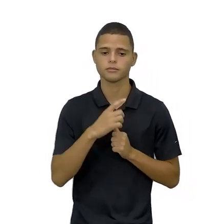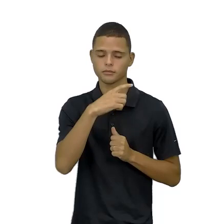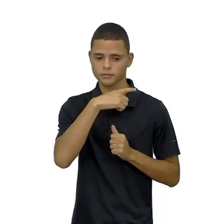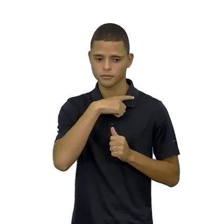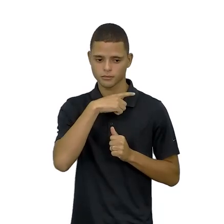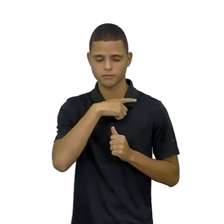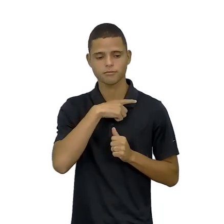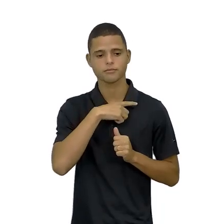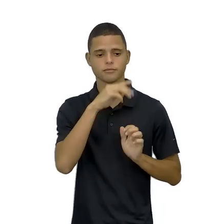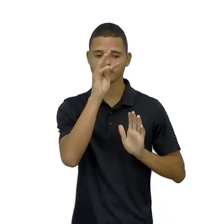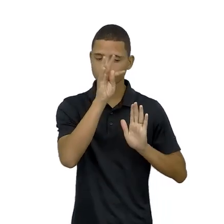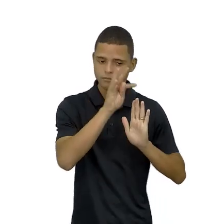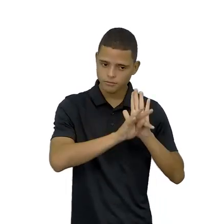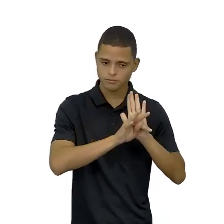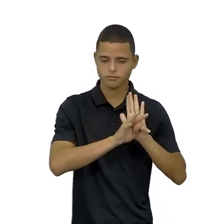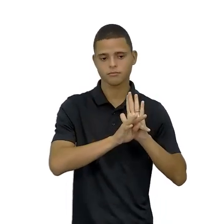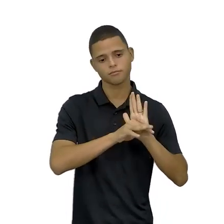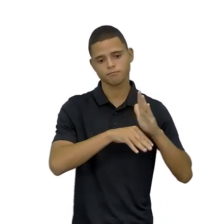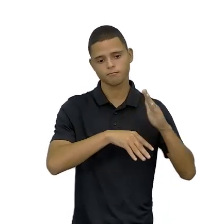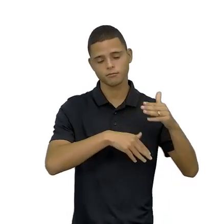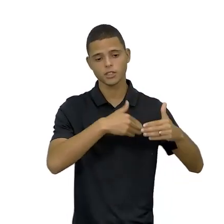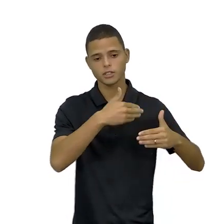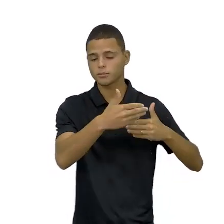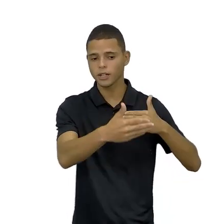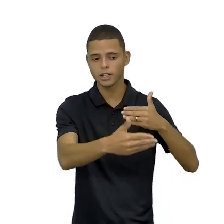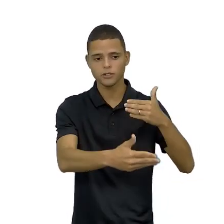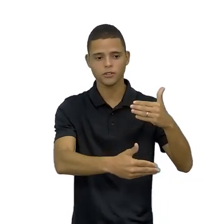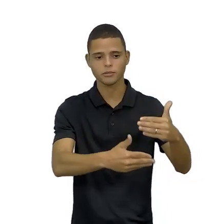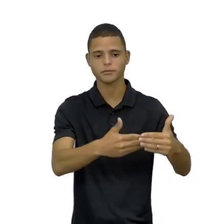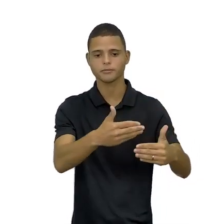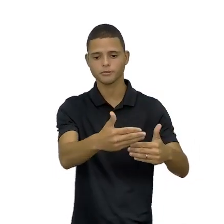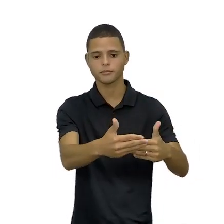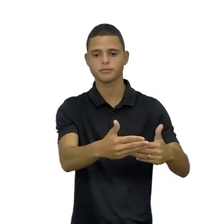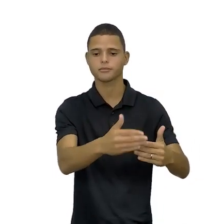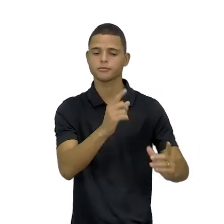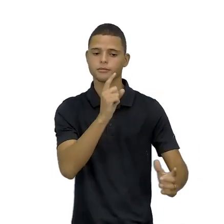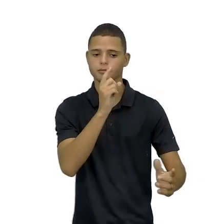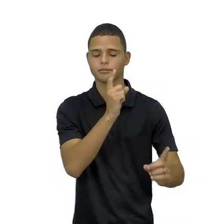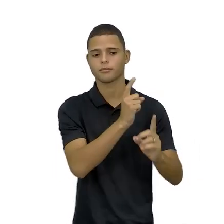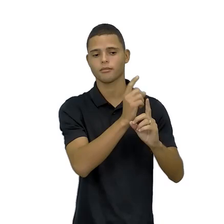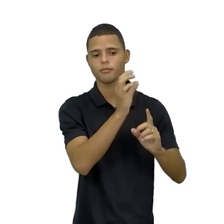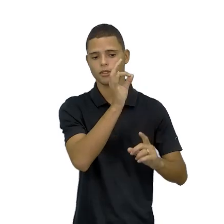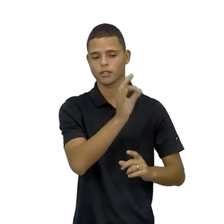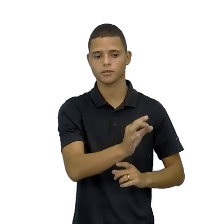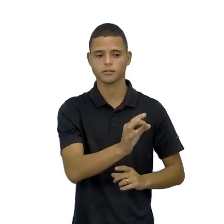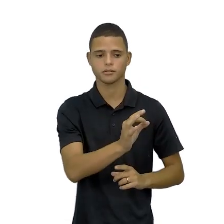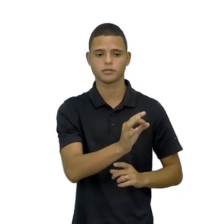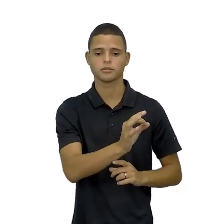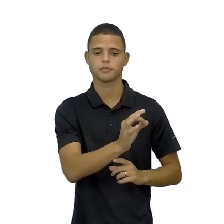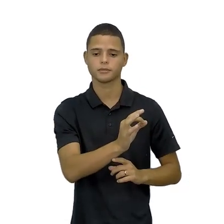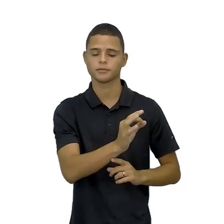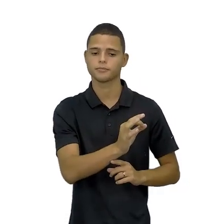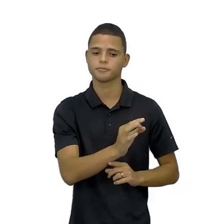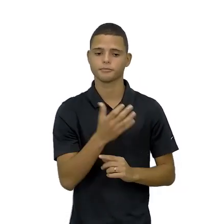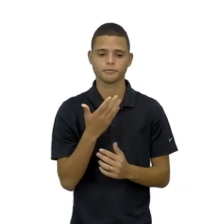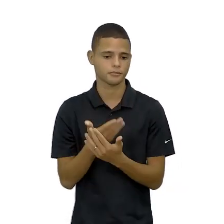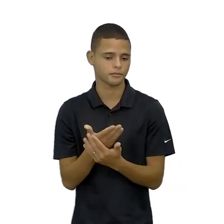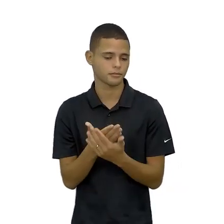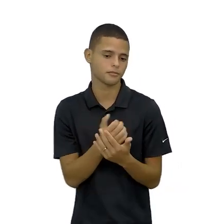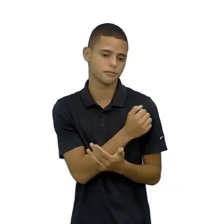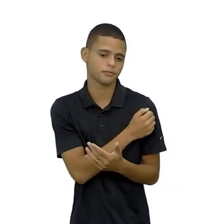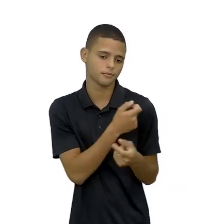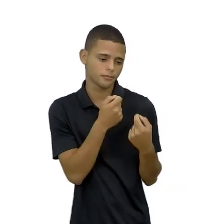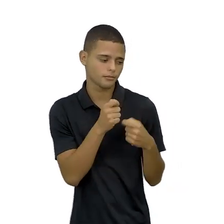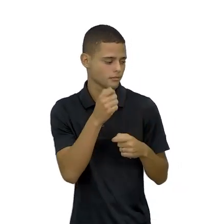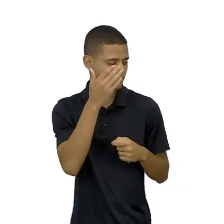texto. Logo, para acertar essa questão, os estudantes precisam